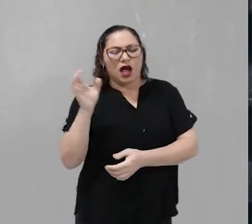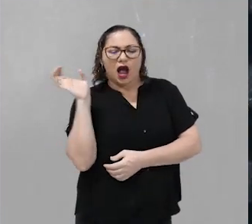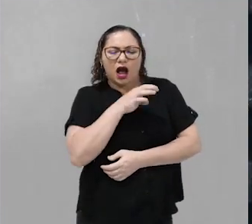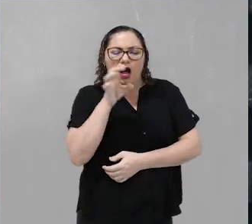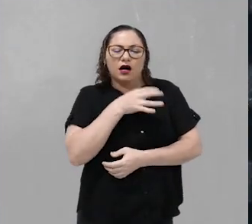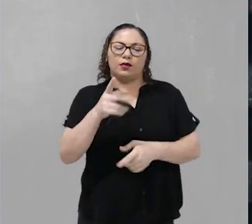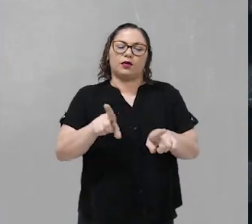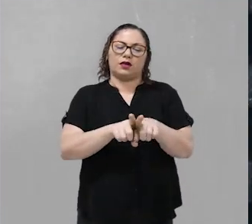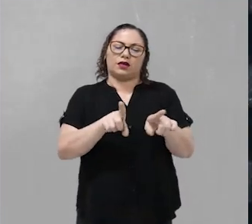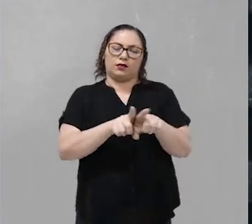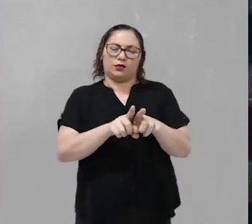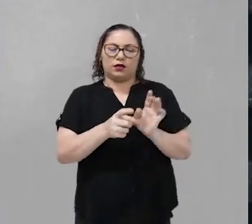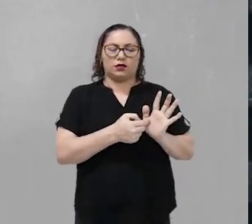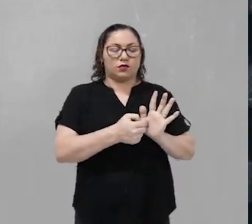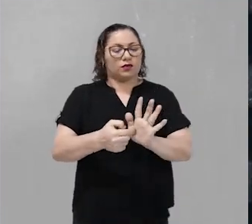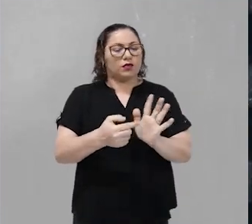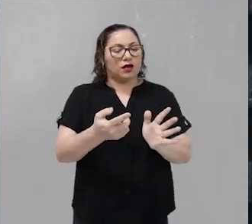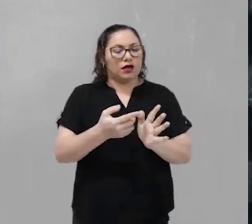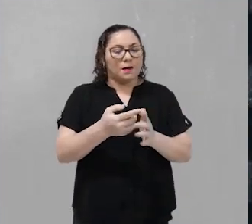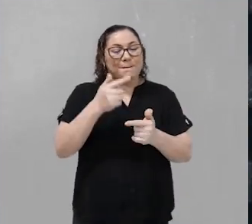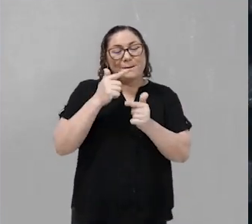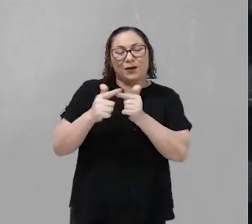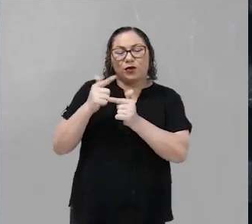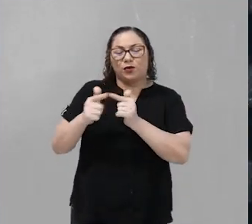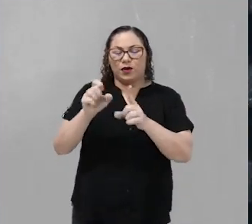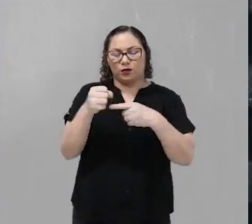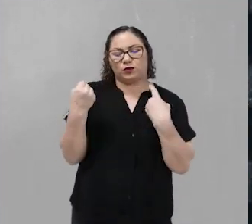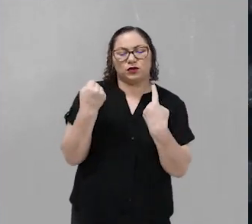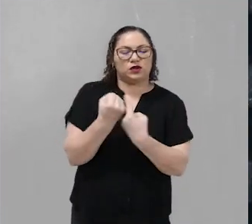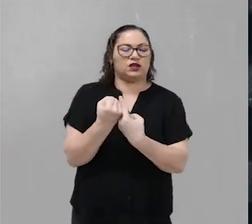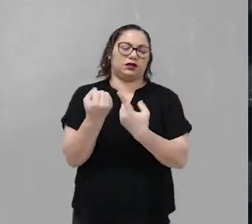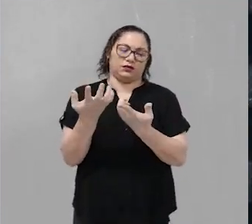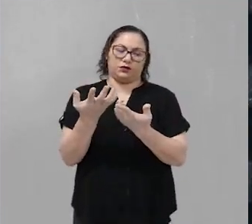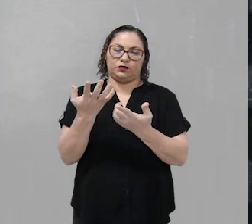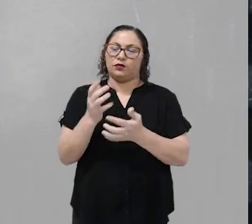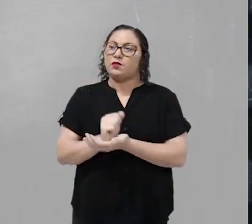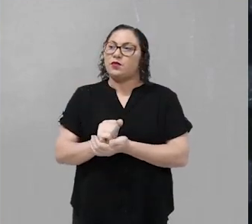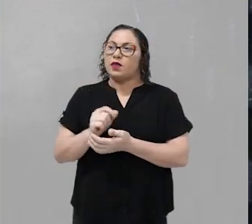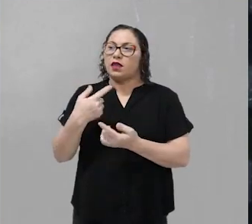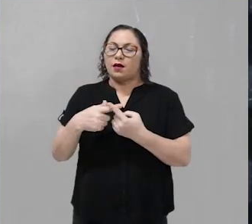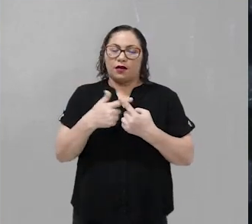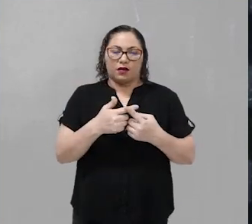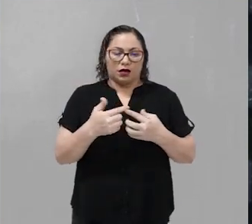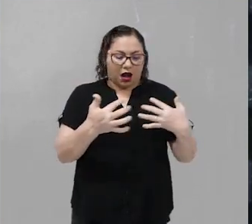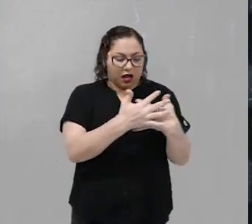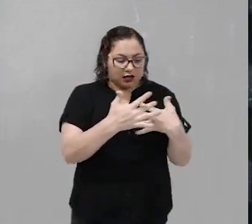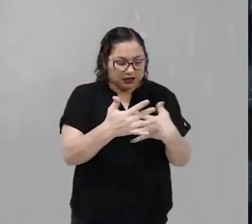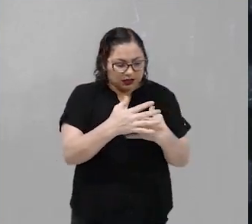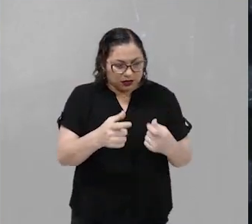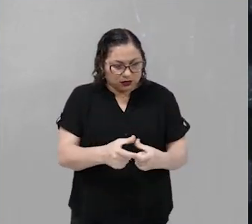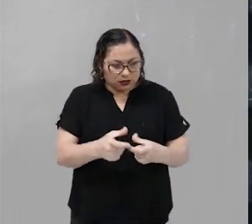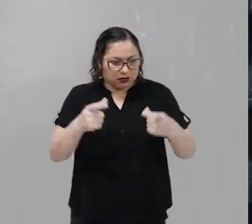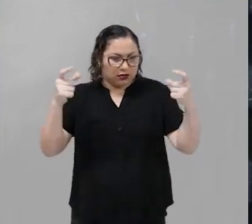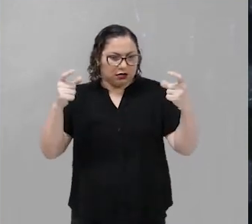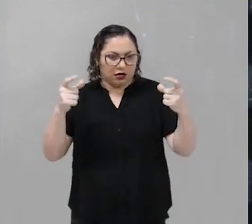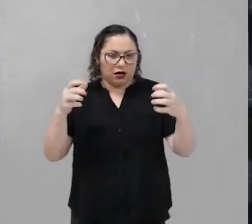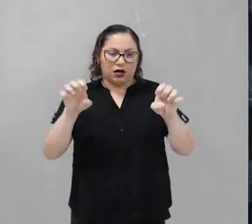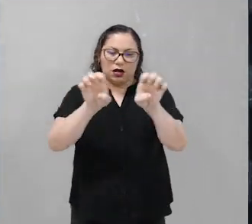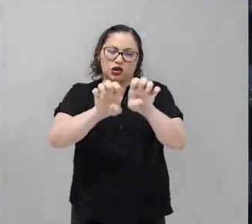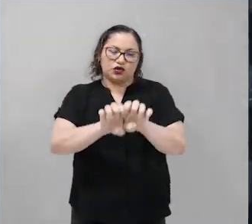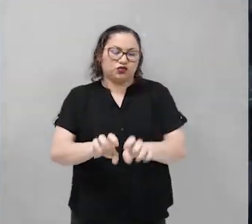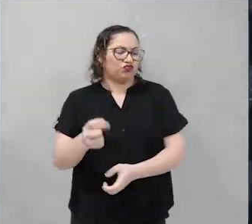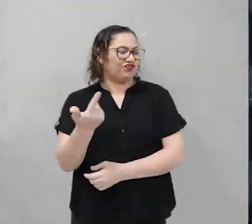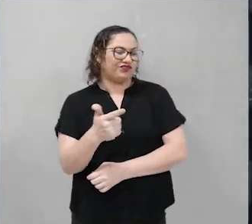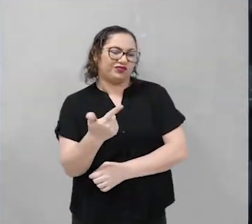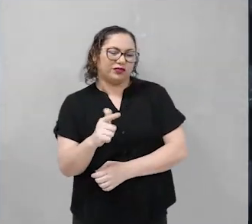rápido. Revela uma maior quantidade de problemas sociais também, porque a cidade cresce sem ter infraestrutura,